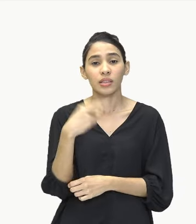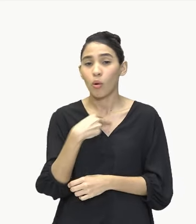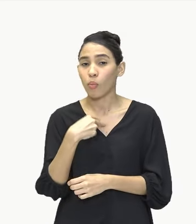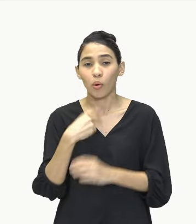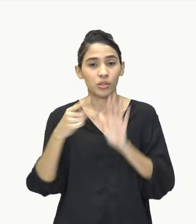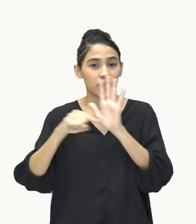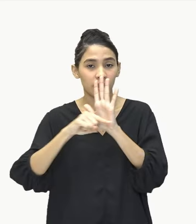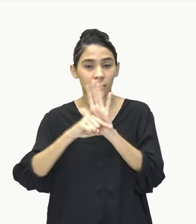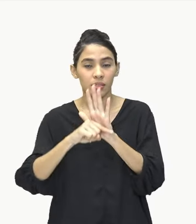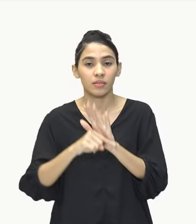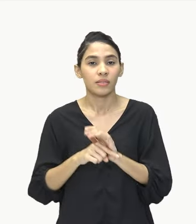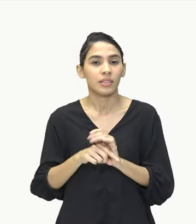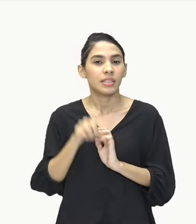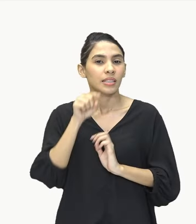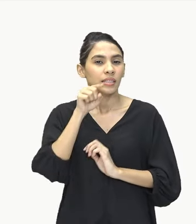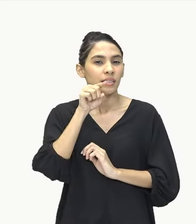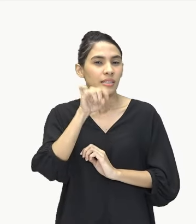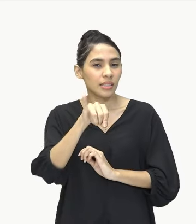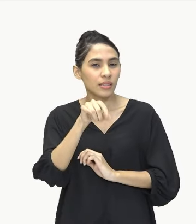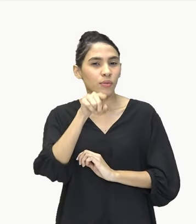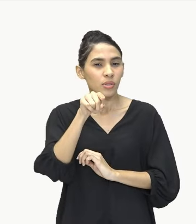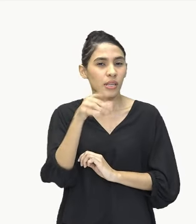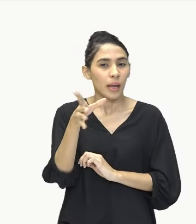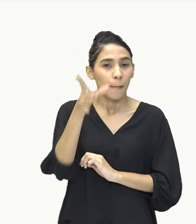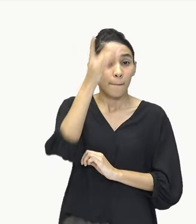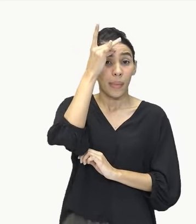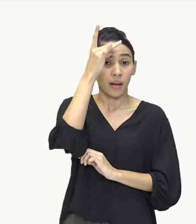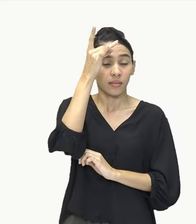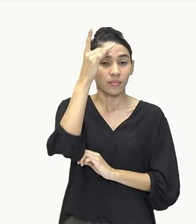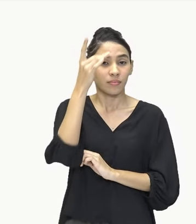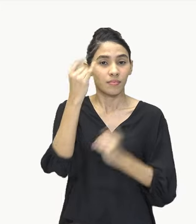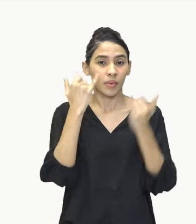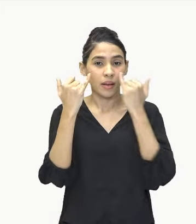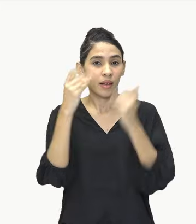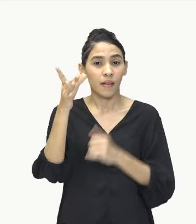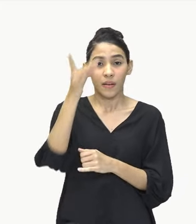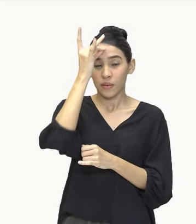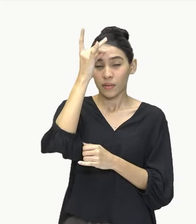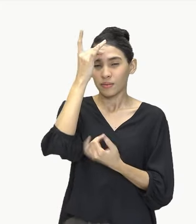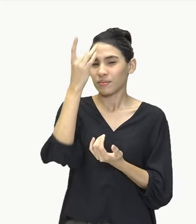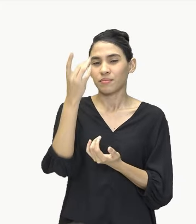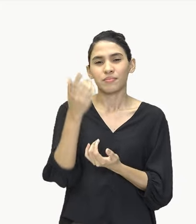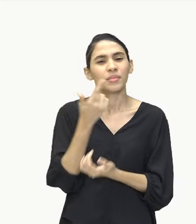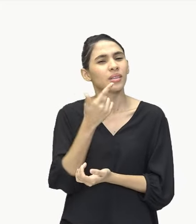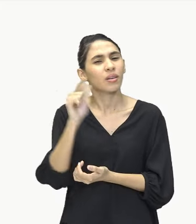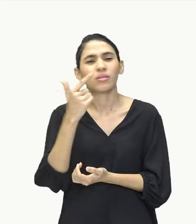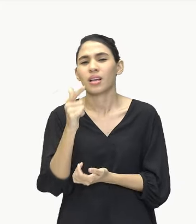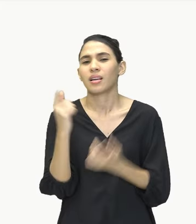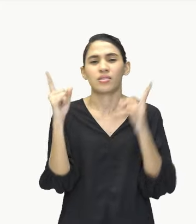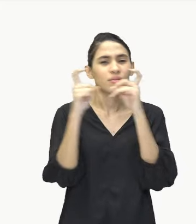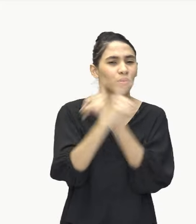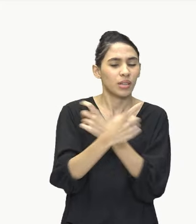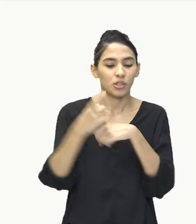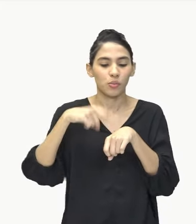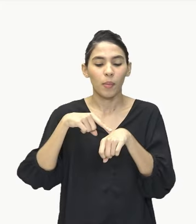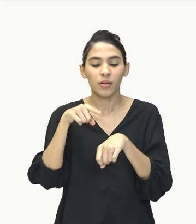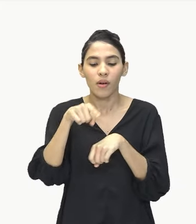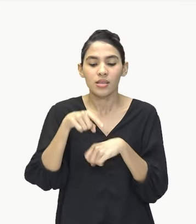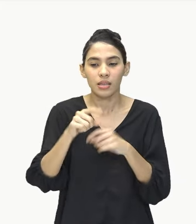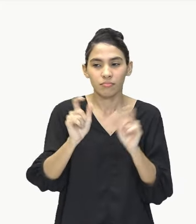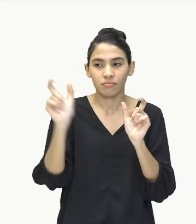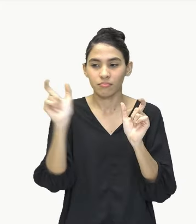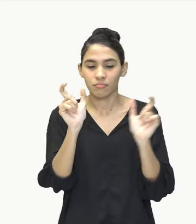você conseguir guardar esta informação, você não vai ter mais dificuldade nenhuma quando for na hora de